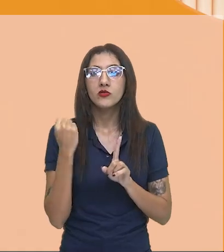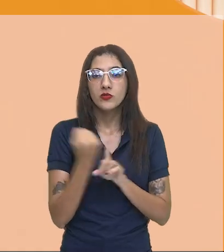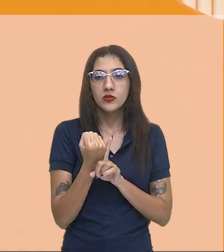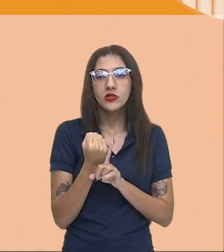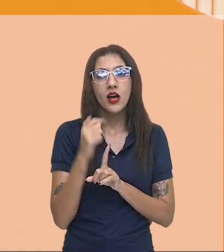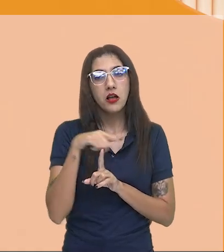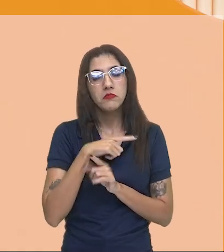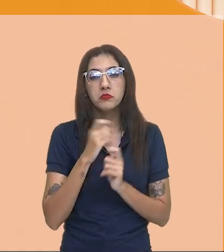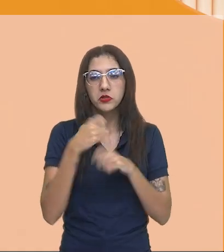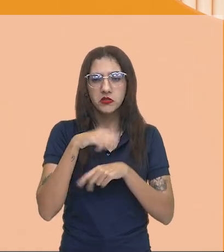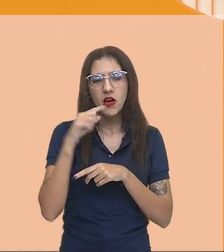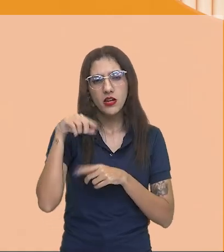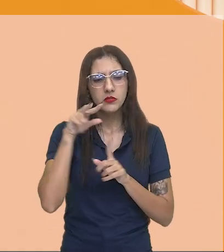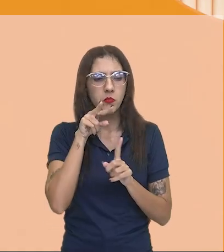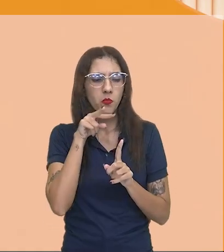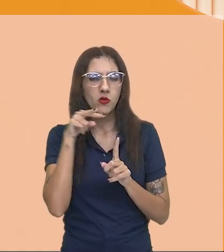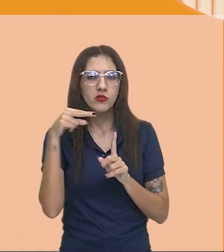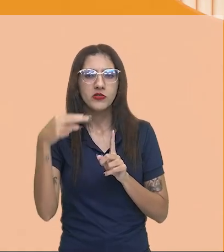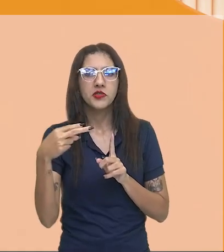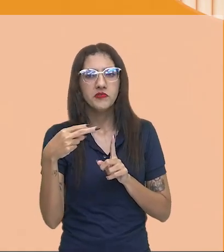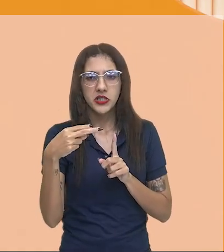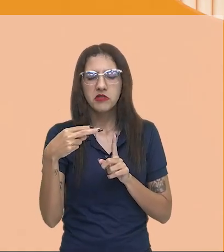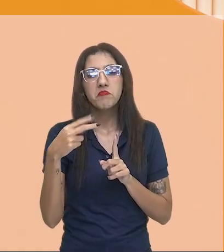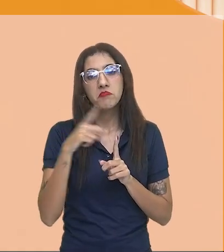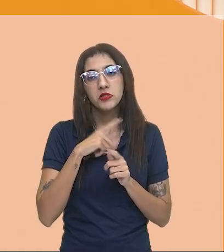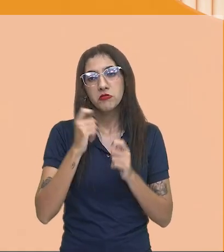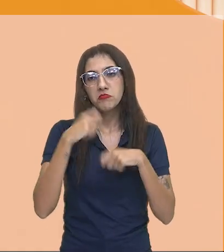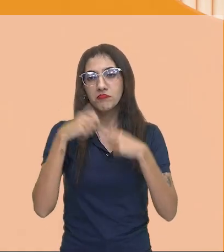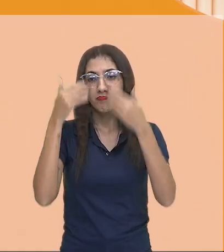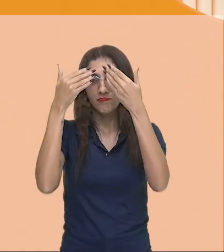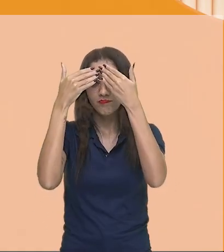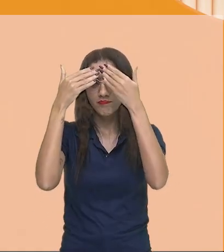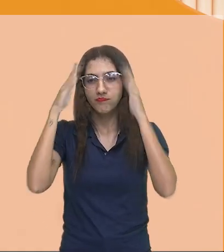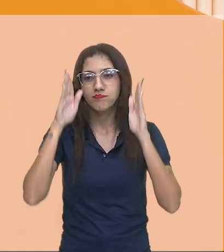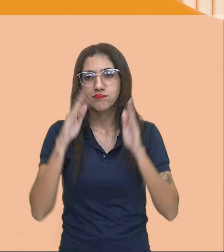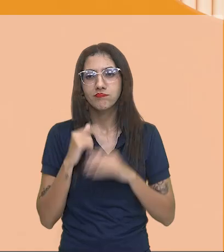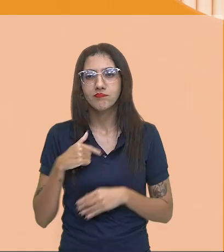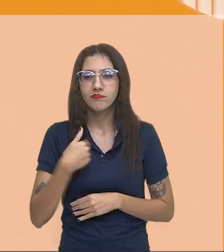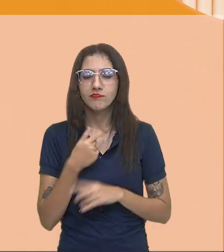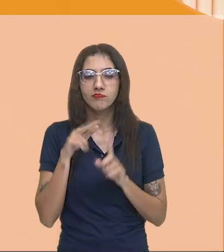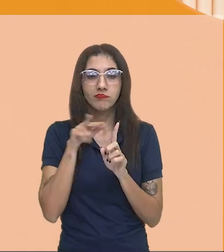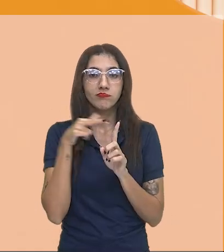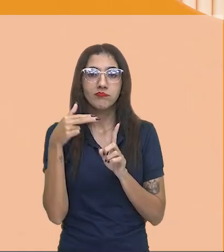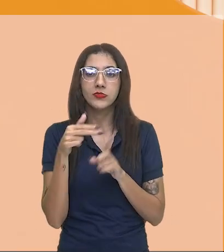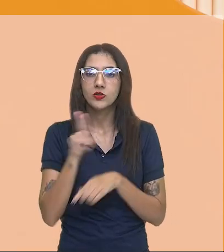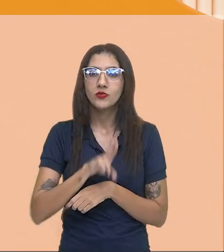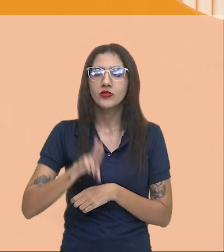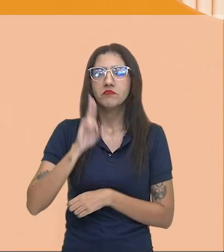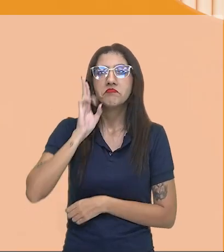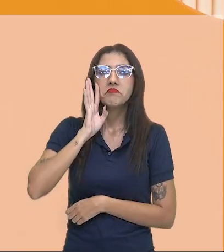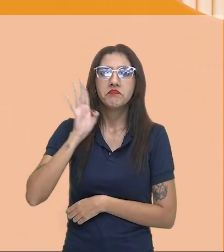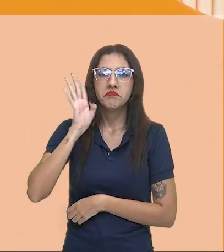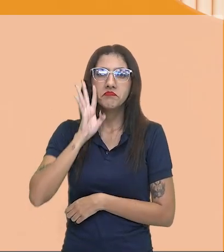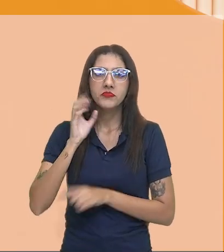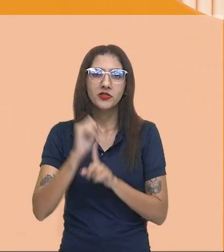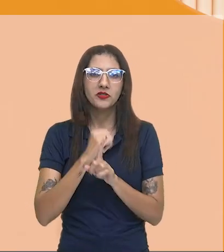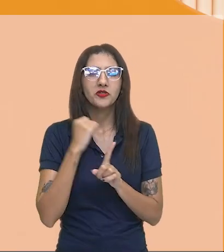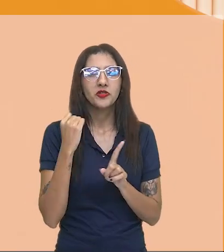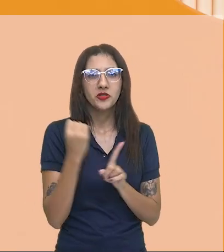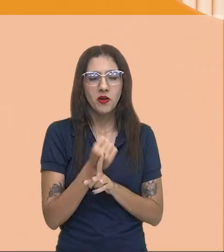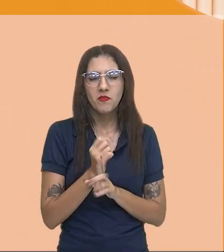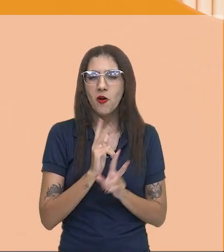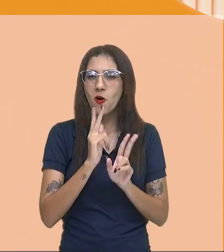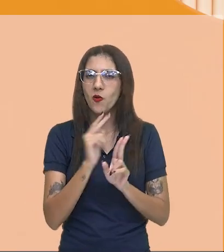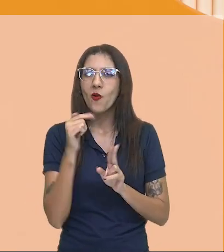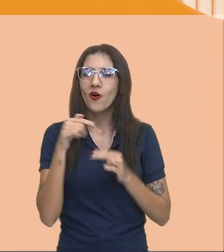essa percepção. Abra, amplie seu olhar e use a imaginação sociológica como Charles